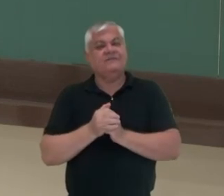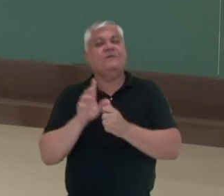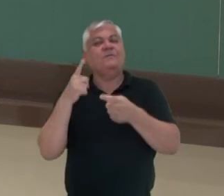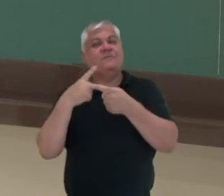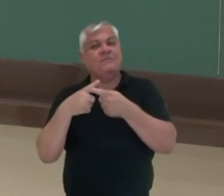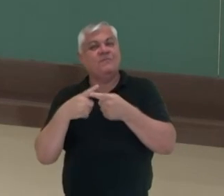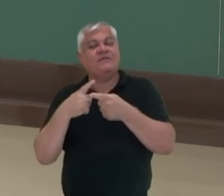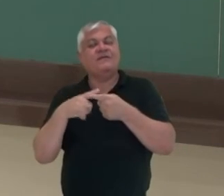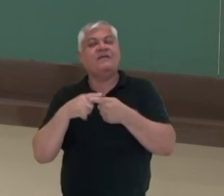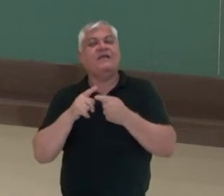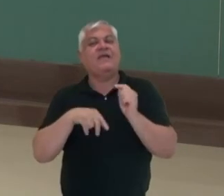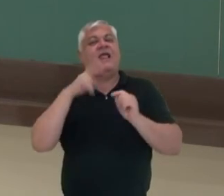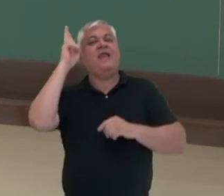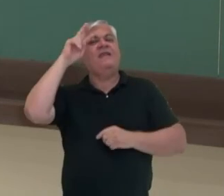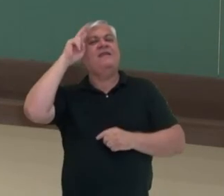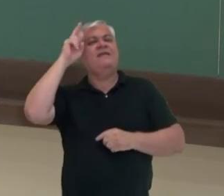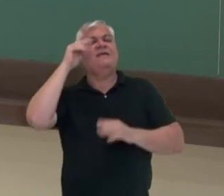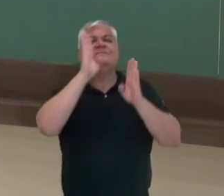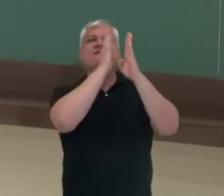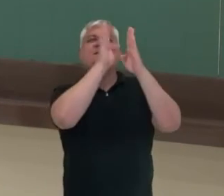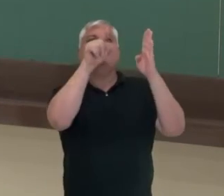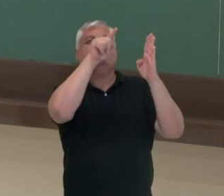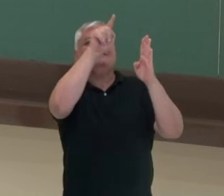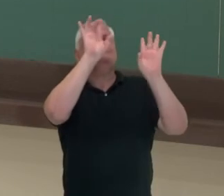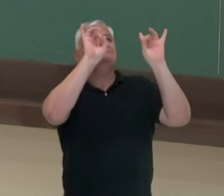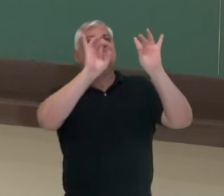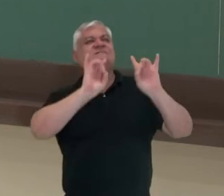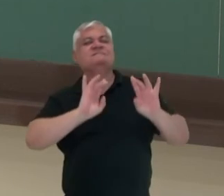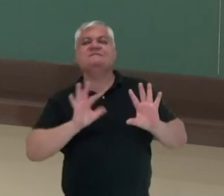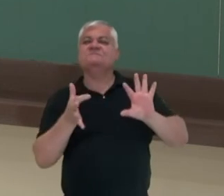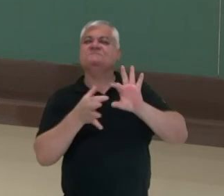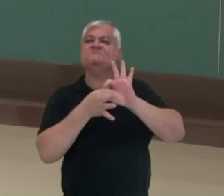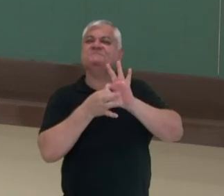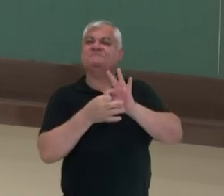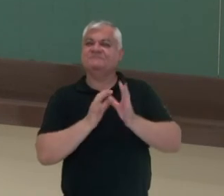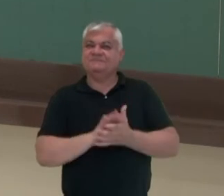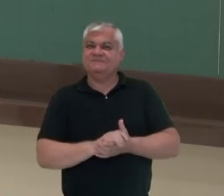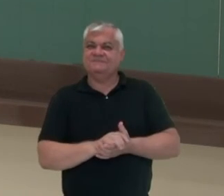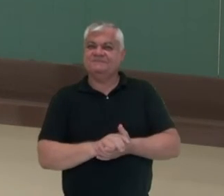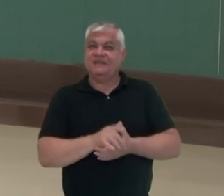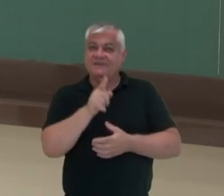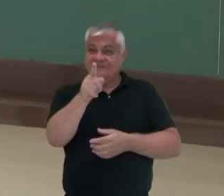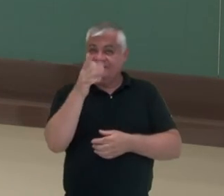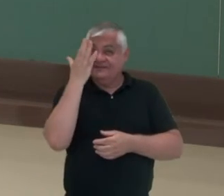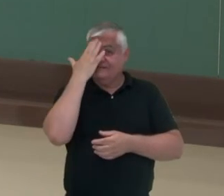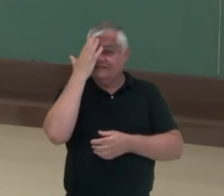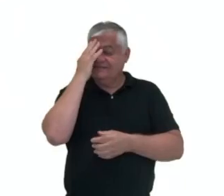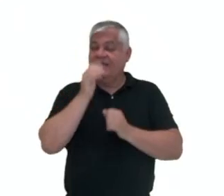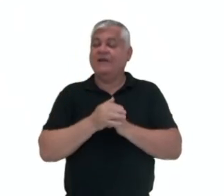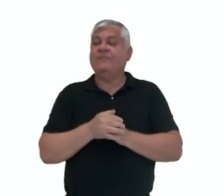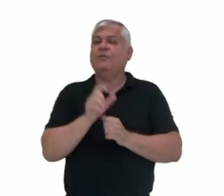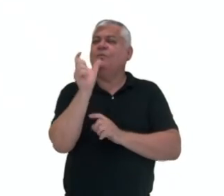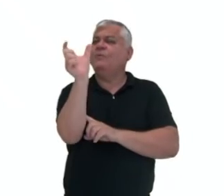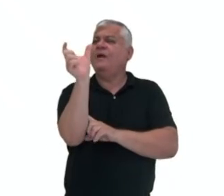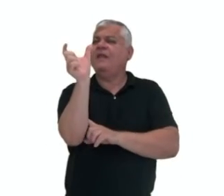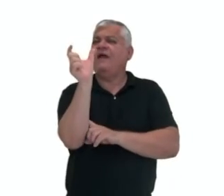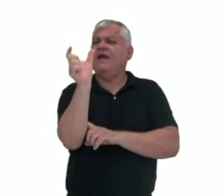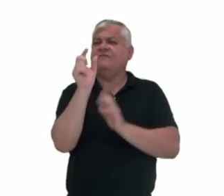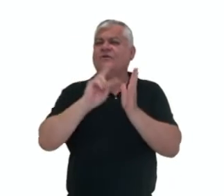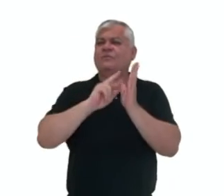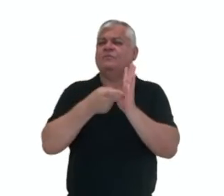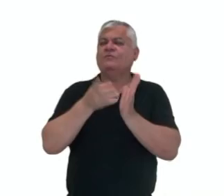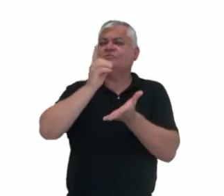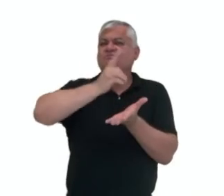Circunstâncias especiais ligadas à publicação deles. Para você saber, segundo o verbete, né, publicado